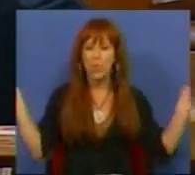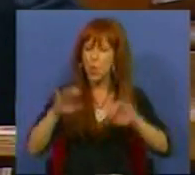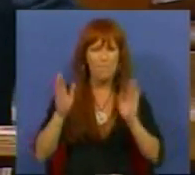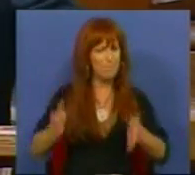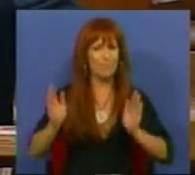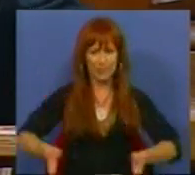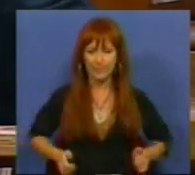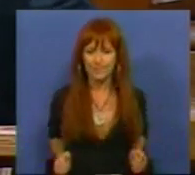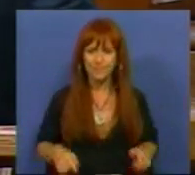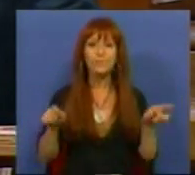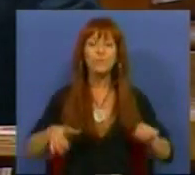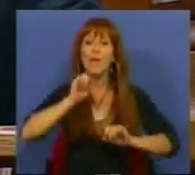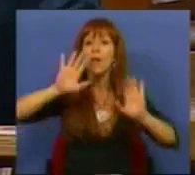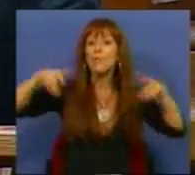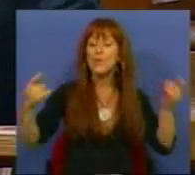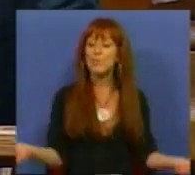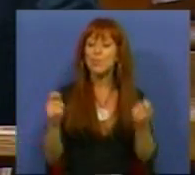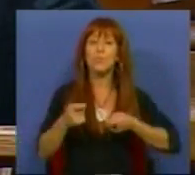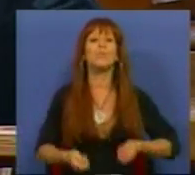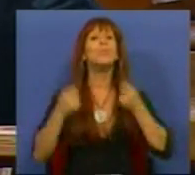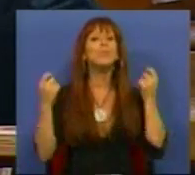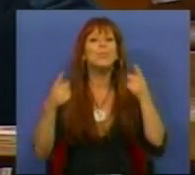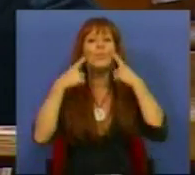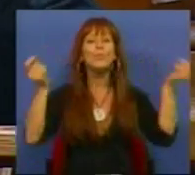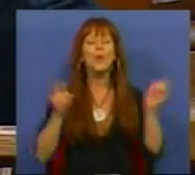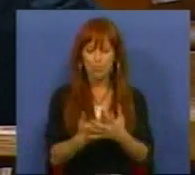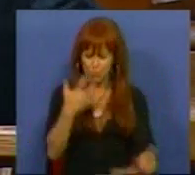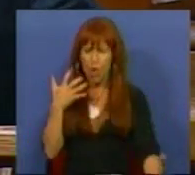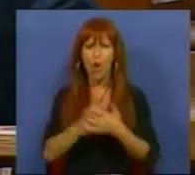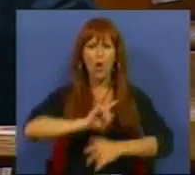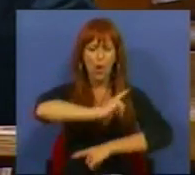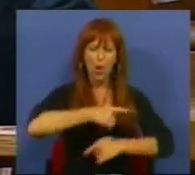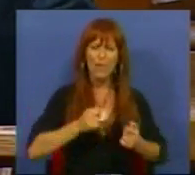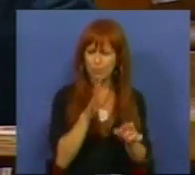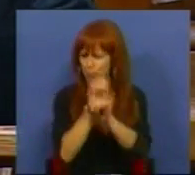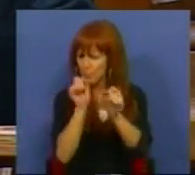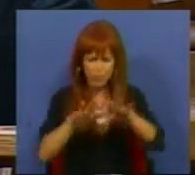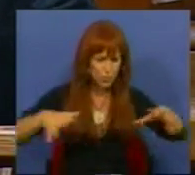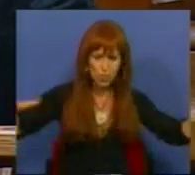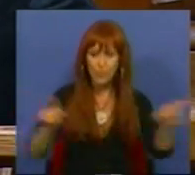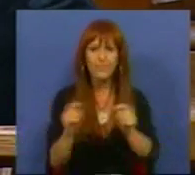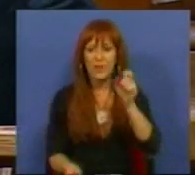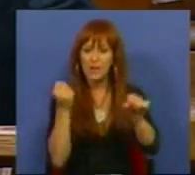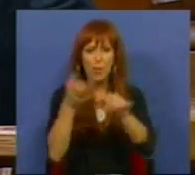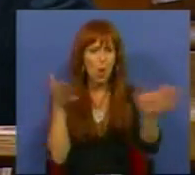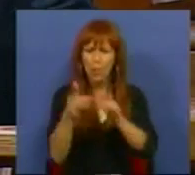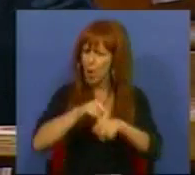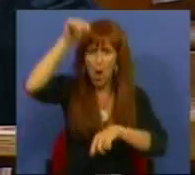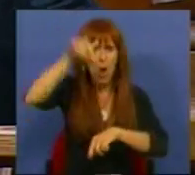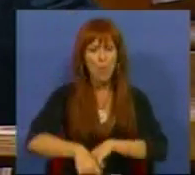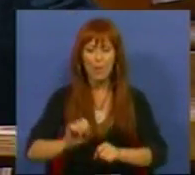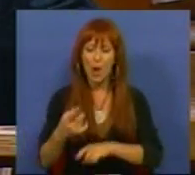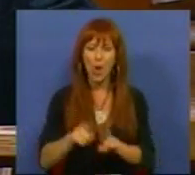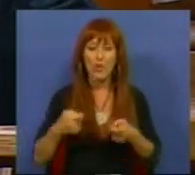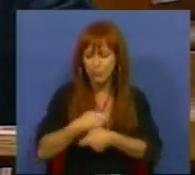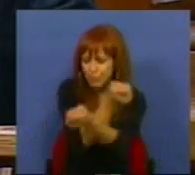ser assim. É possível promover investimento público com impactos fortes e multiplicados na criação imediata de emprego,